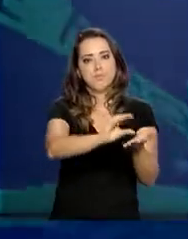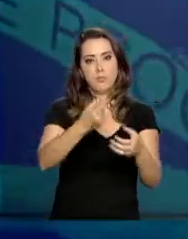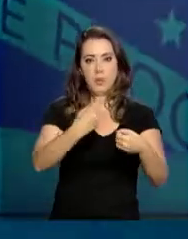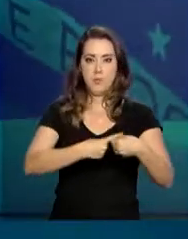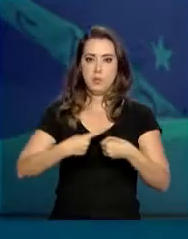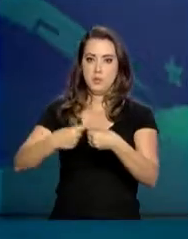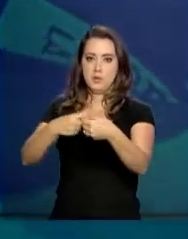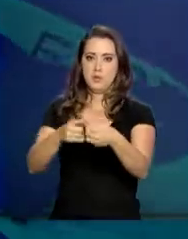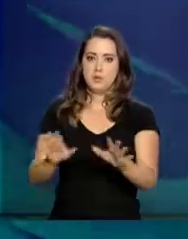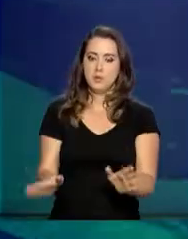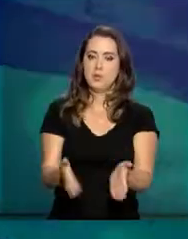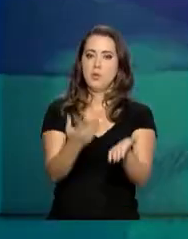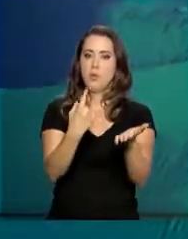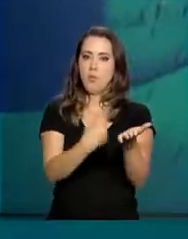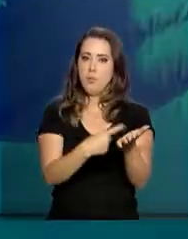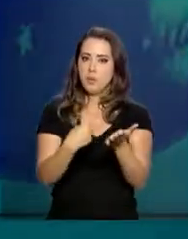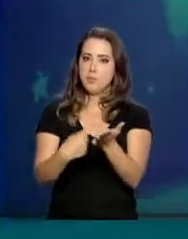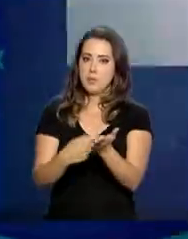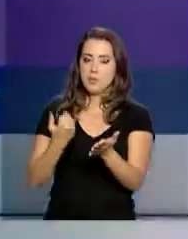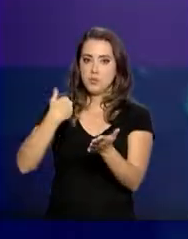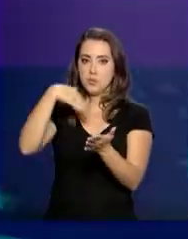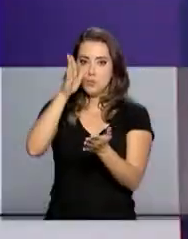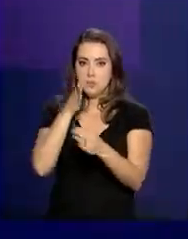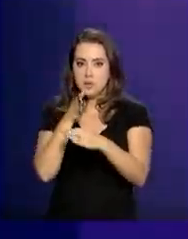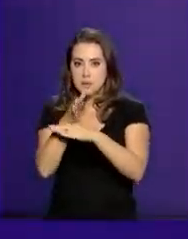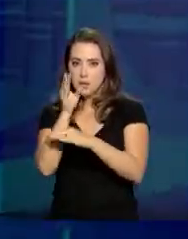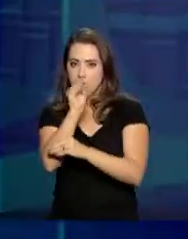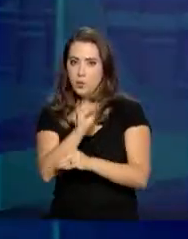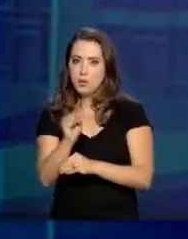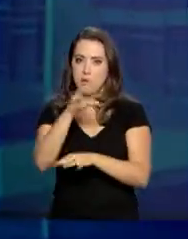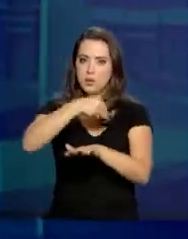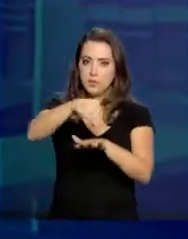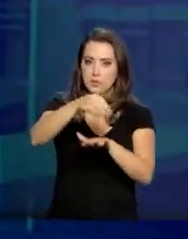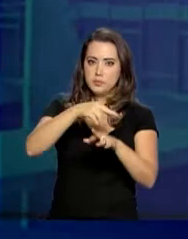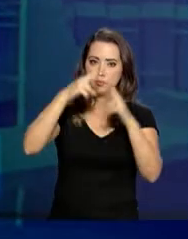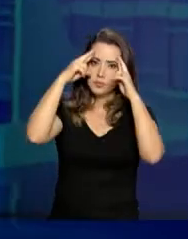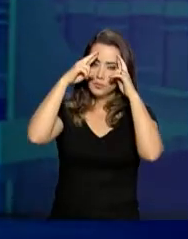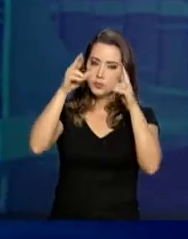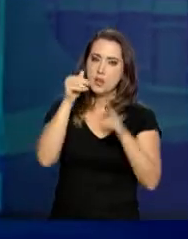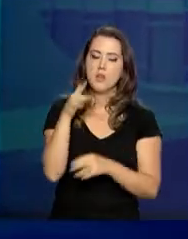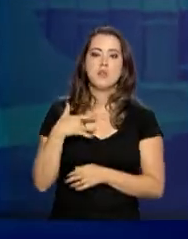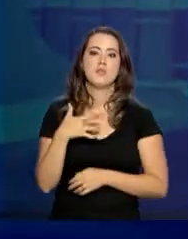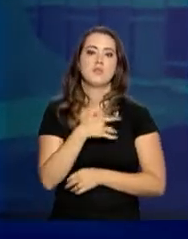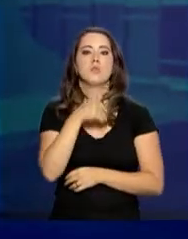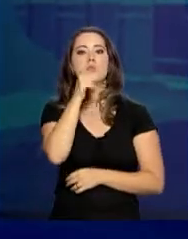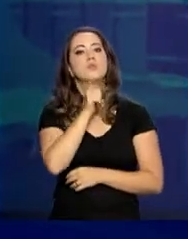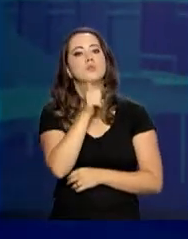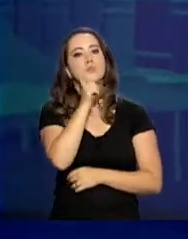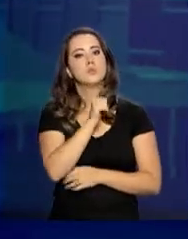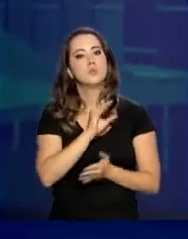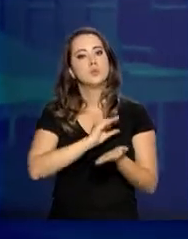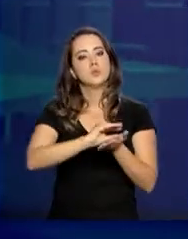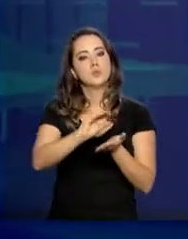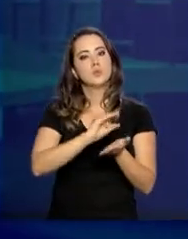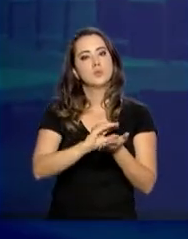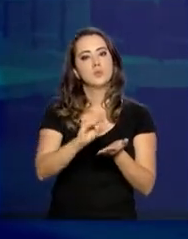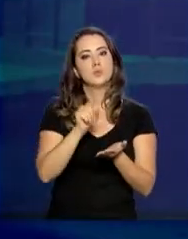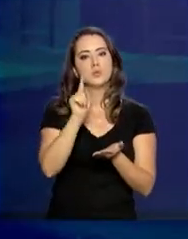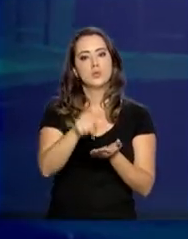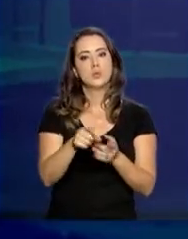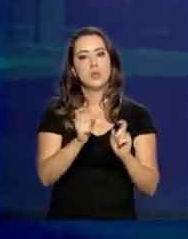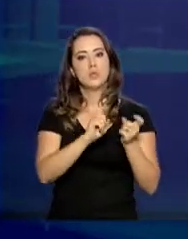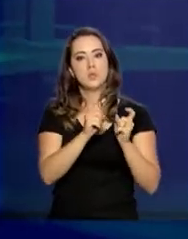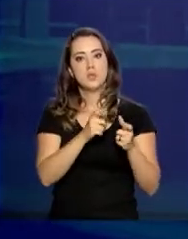municípios invistam na agenda Mais Acesso, Cuidado, Informação e Respeito à Saúde das Mulheres. O recurso será repassado